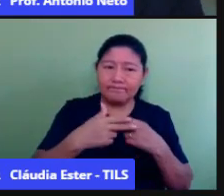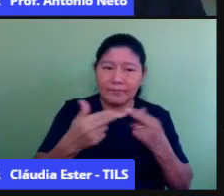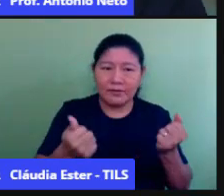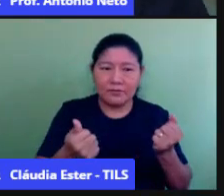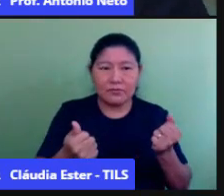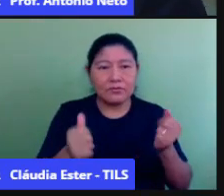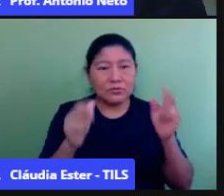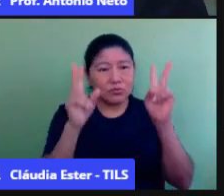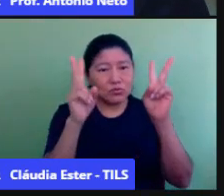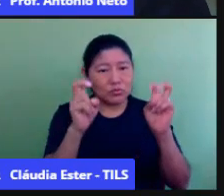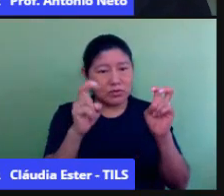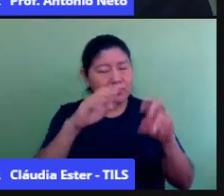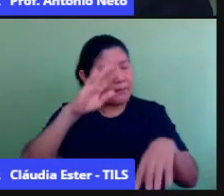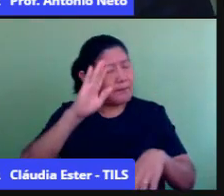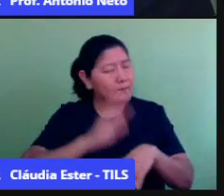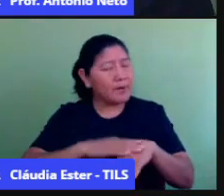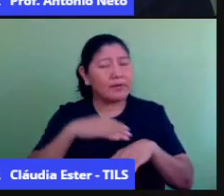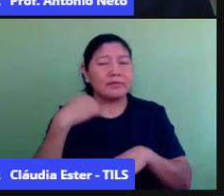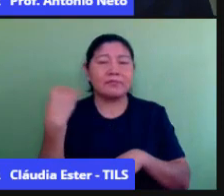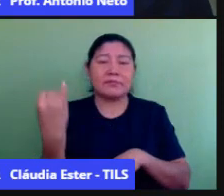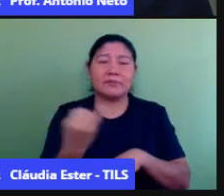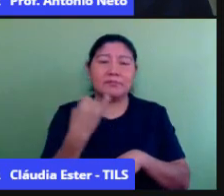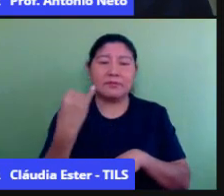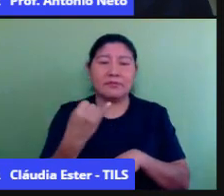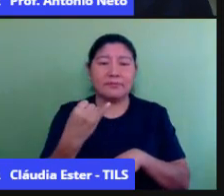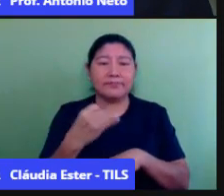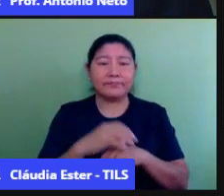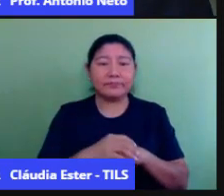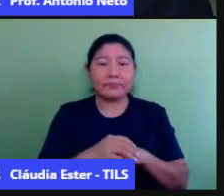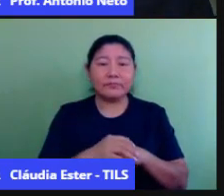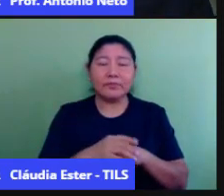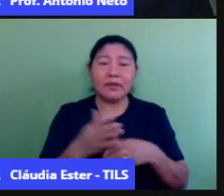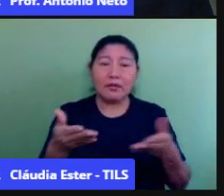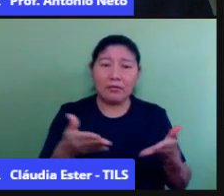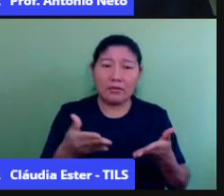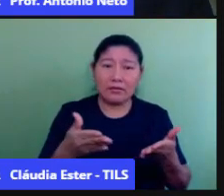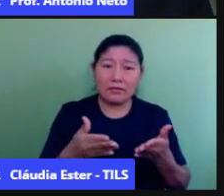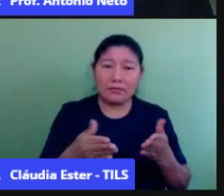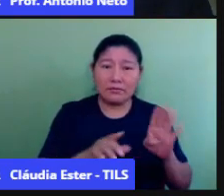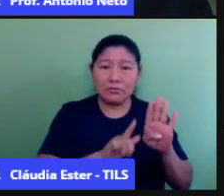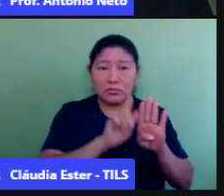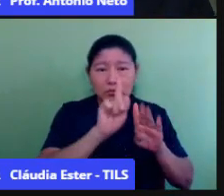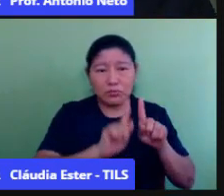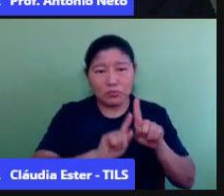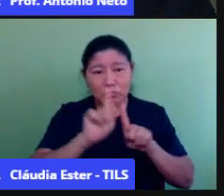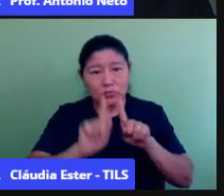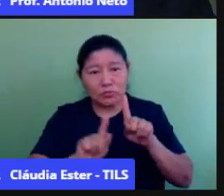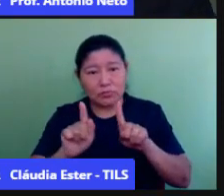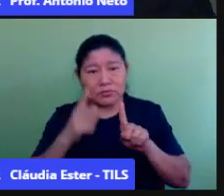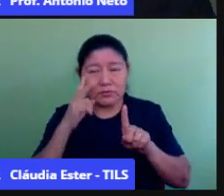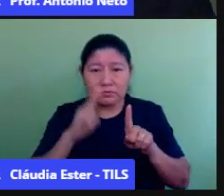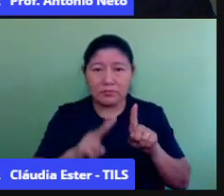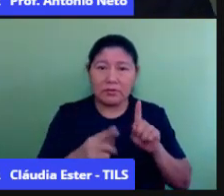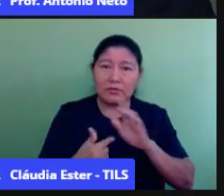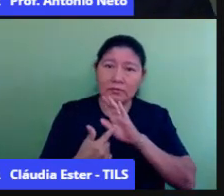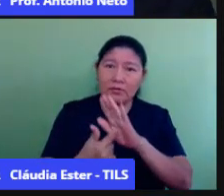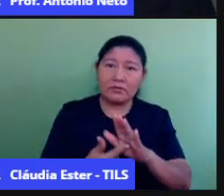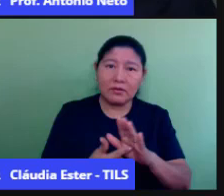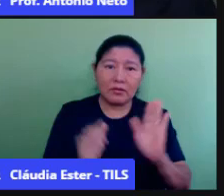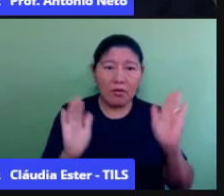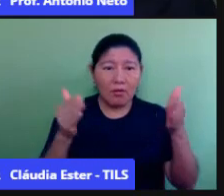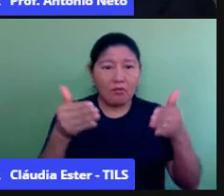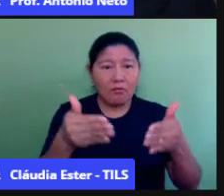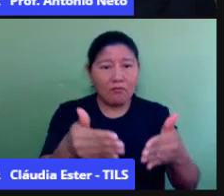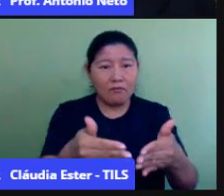quiser. Nesse rápido que a gente colocou aí, o enfoque nosso, nós queremos trabalhar com a